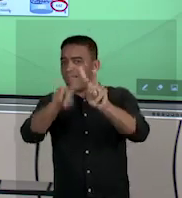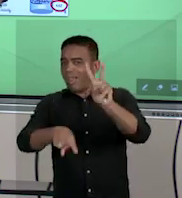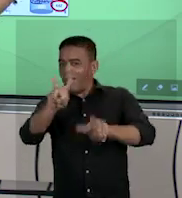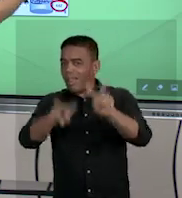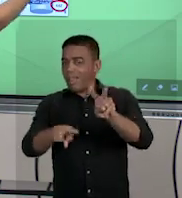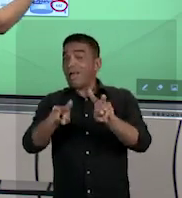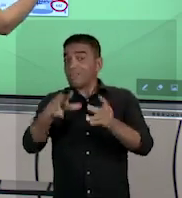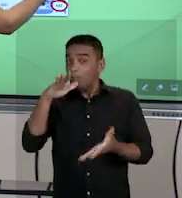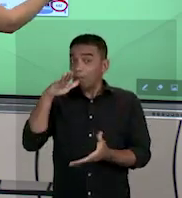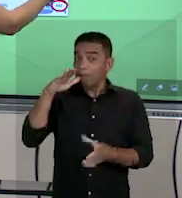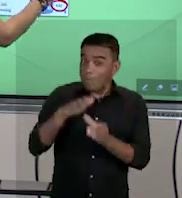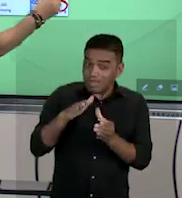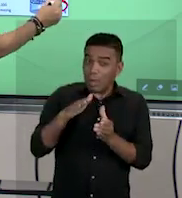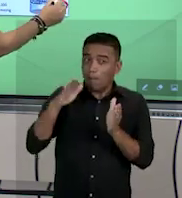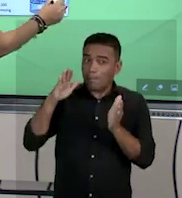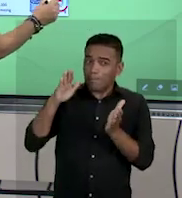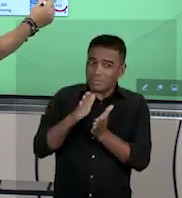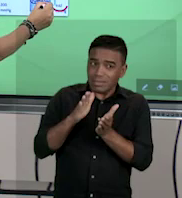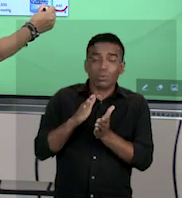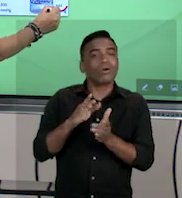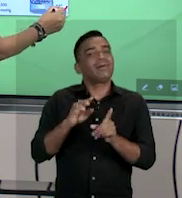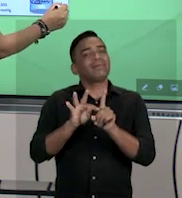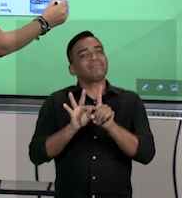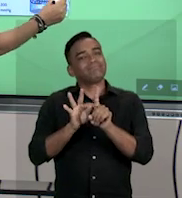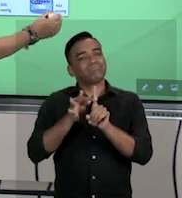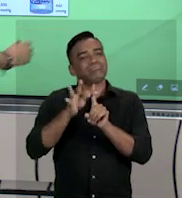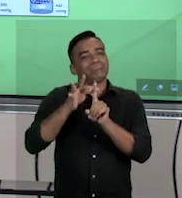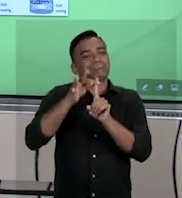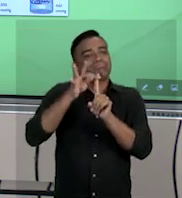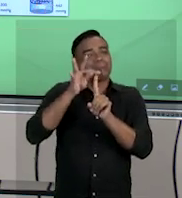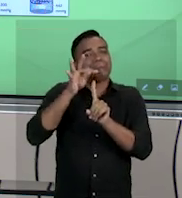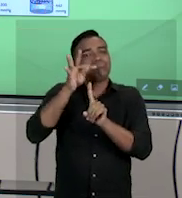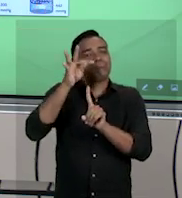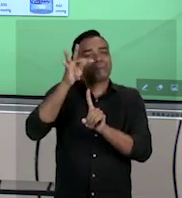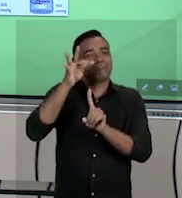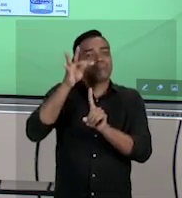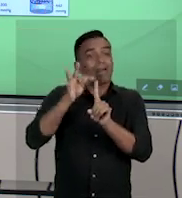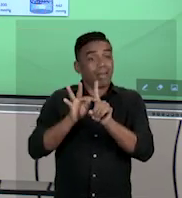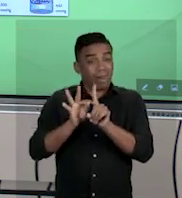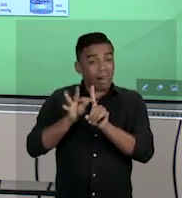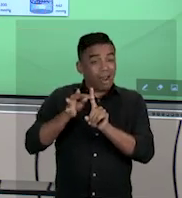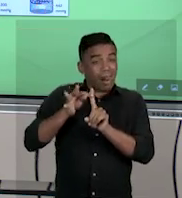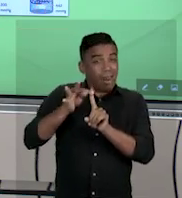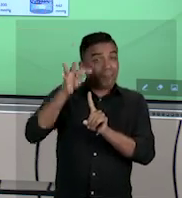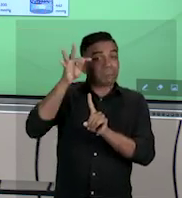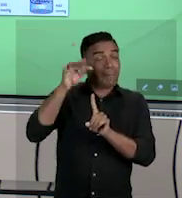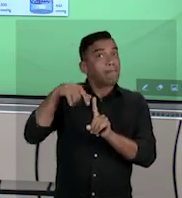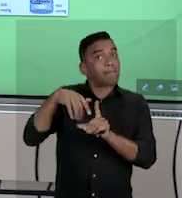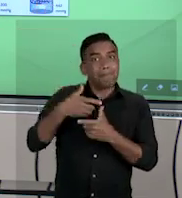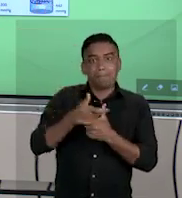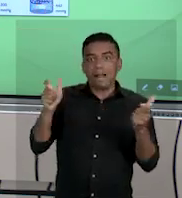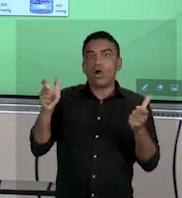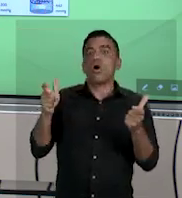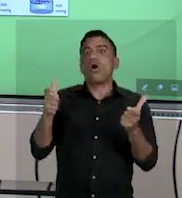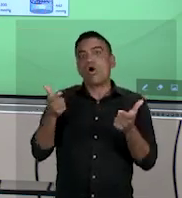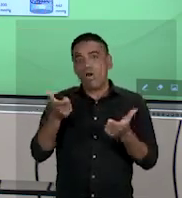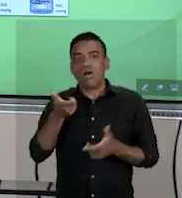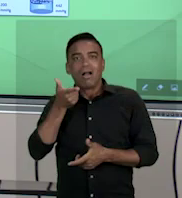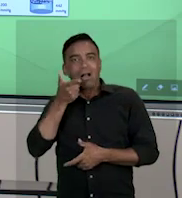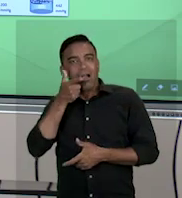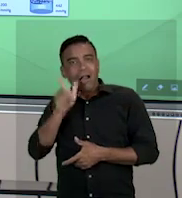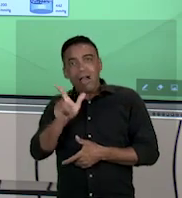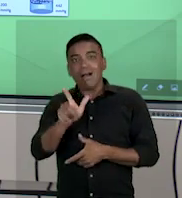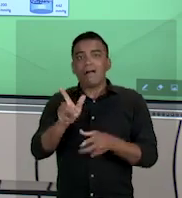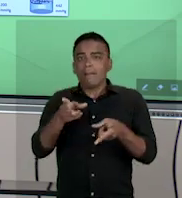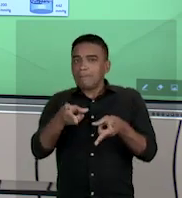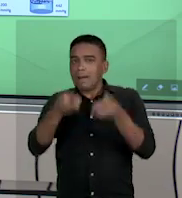pressão de vapor, ela vai depender também da temperatura. Quanto maior a temperatura, maior eu vou ter, então,